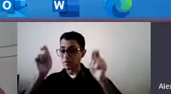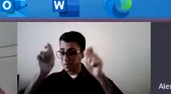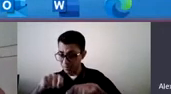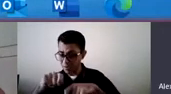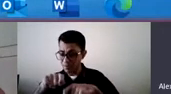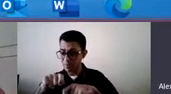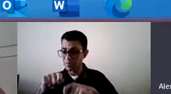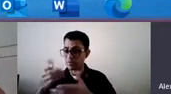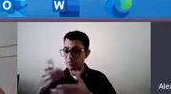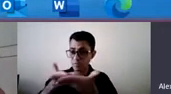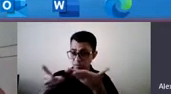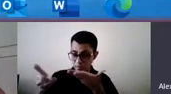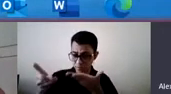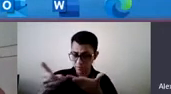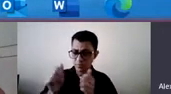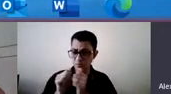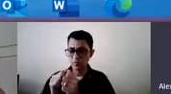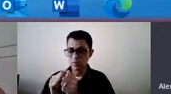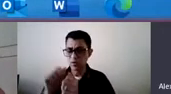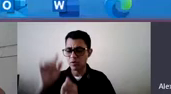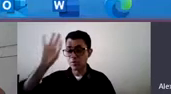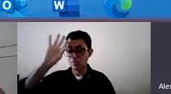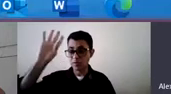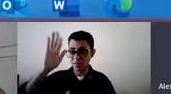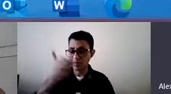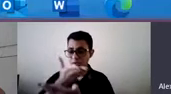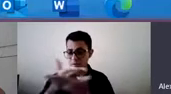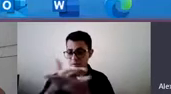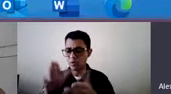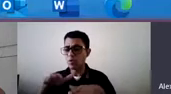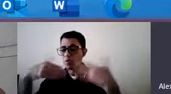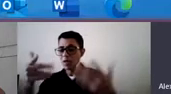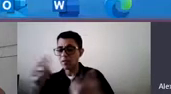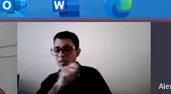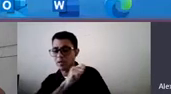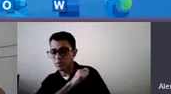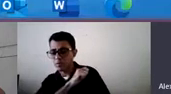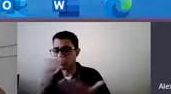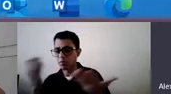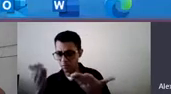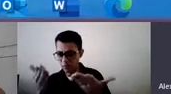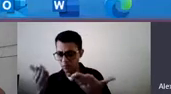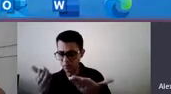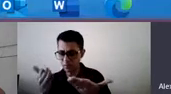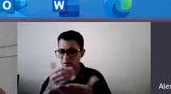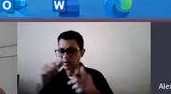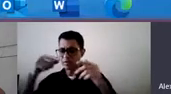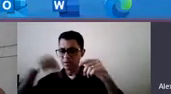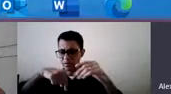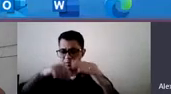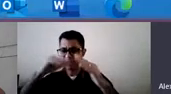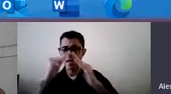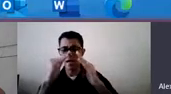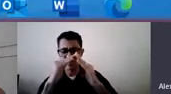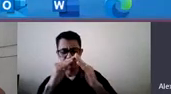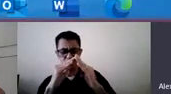curioso também, instigar a imaginação, né? Quantas crianças hoje estão nos seus lares